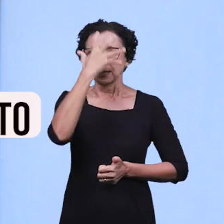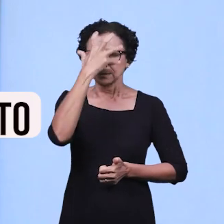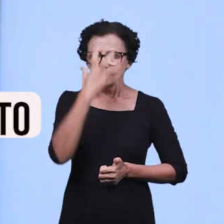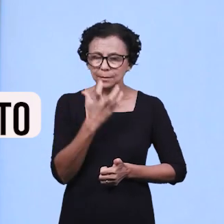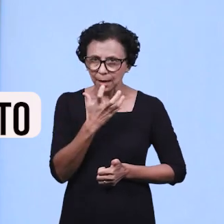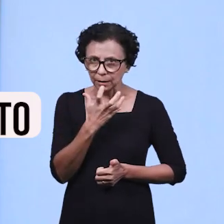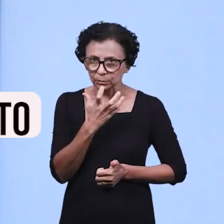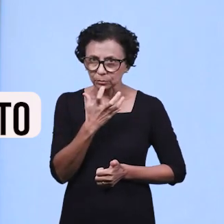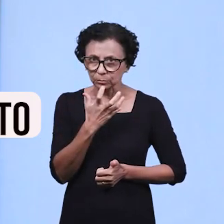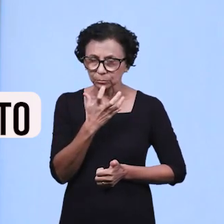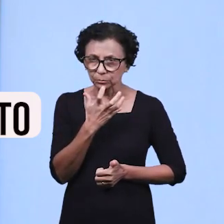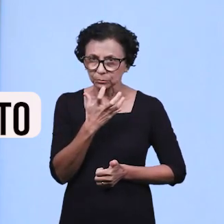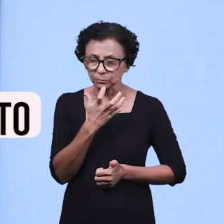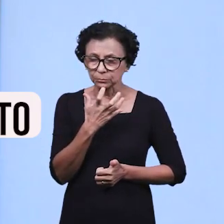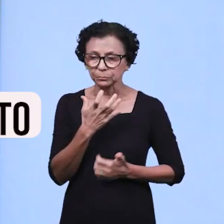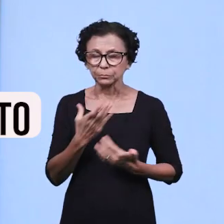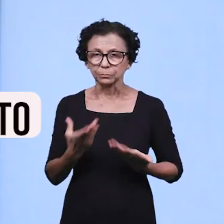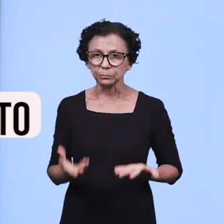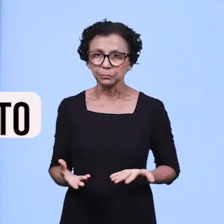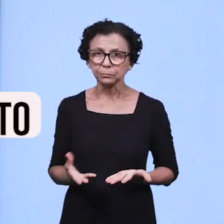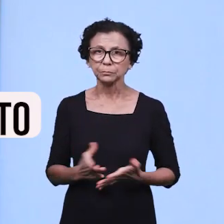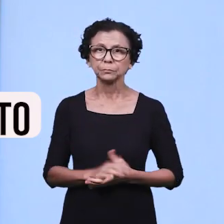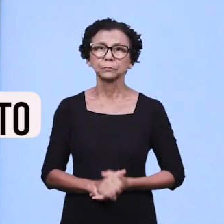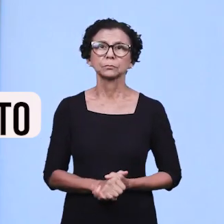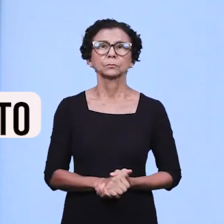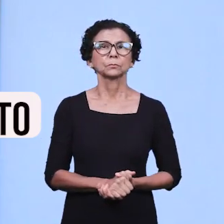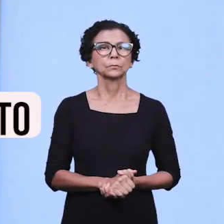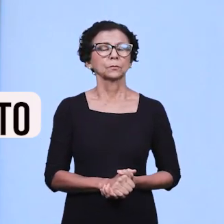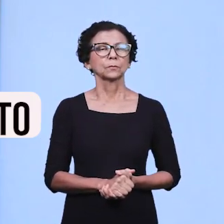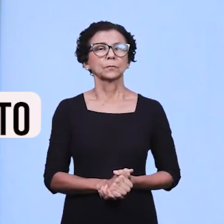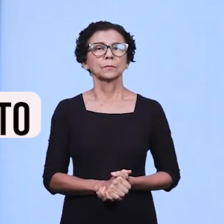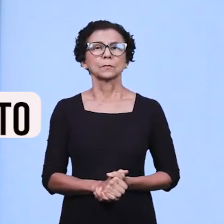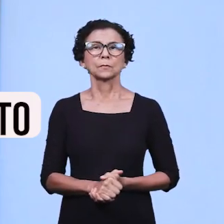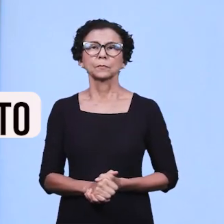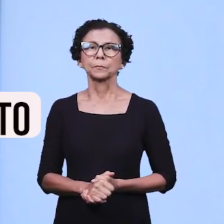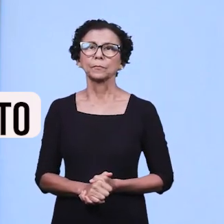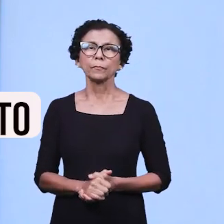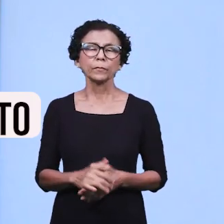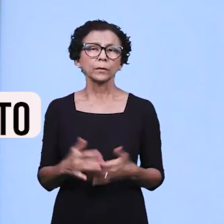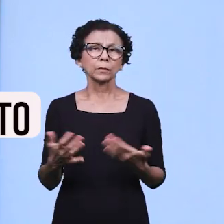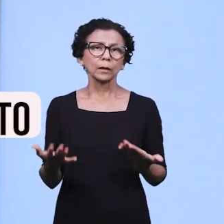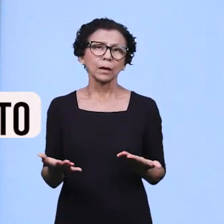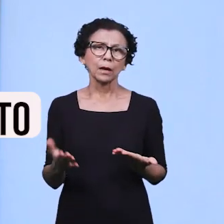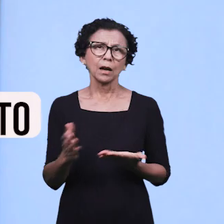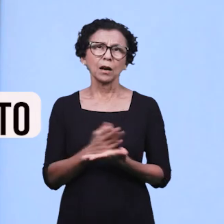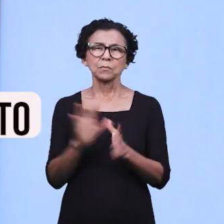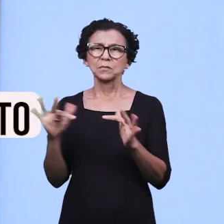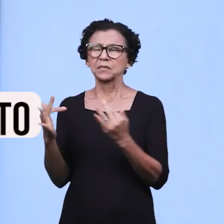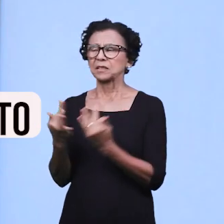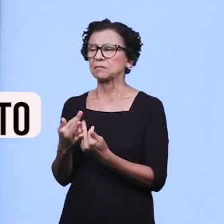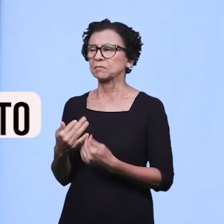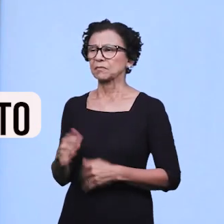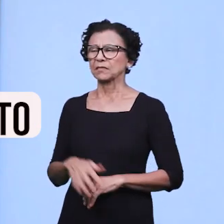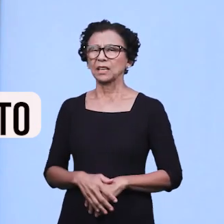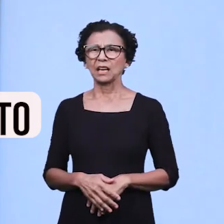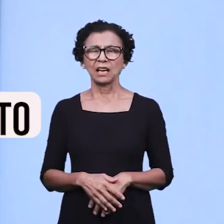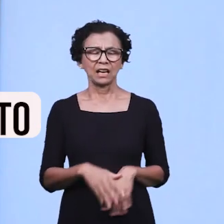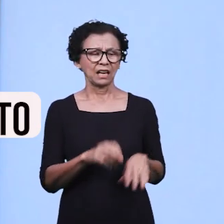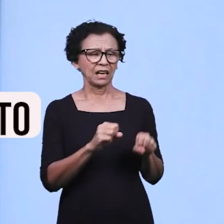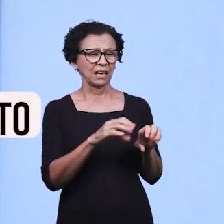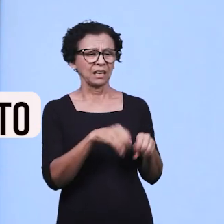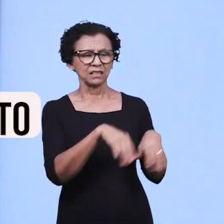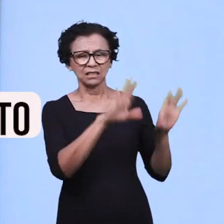está transpondo para a família uma responsabilidade que é da escola, de ensinar. Que algumas famílias podem pensar assim, quem tem que ensinar é a